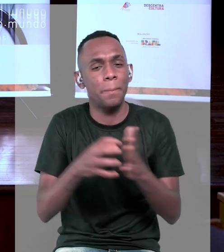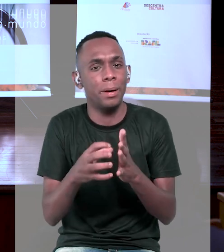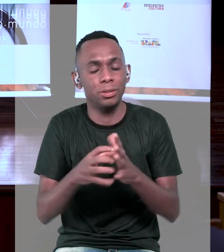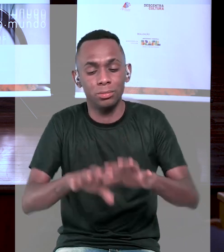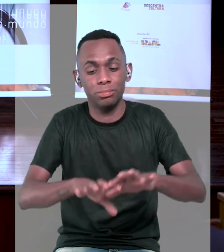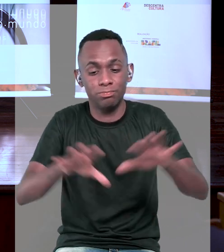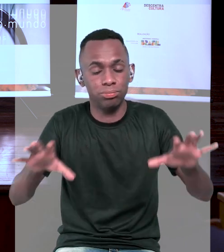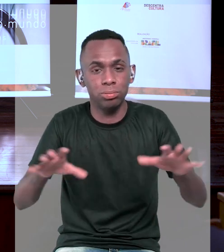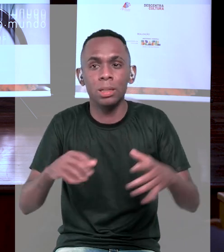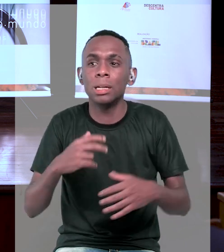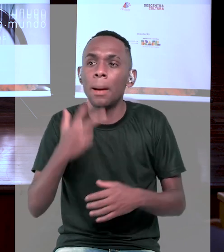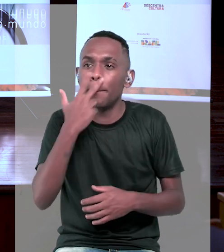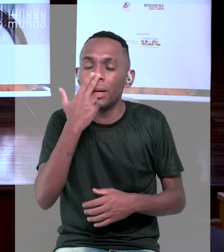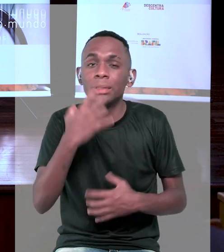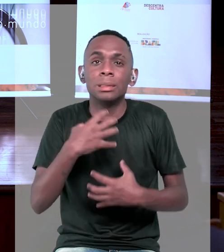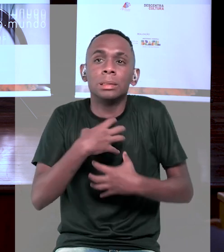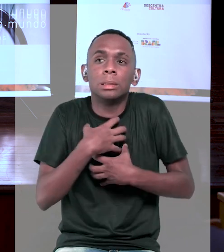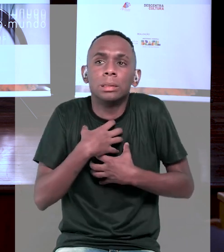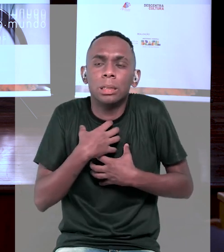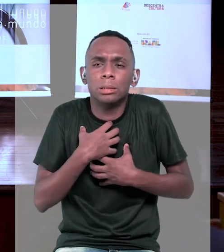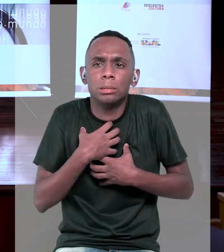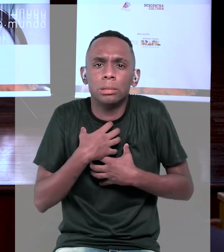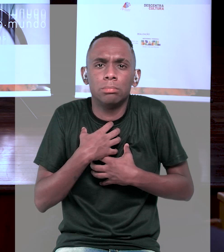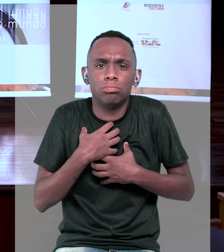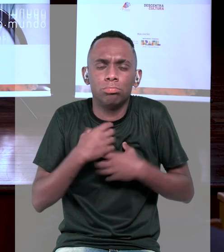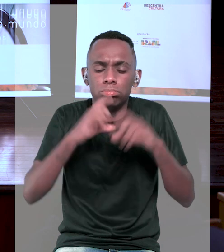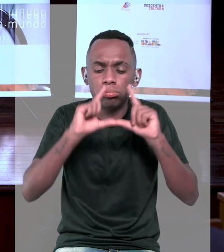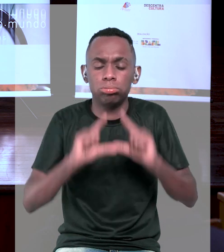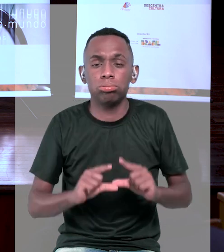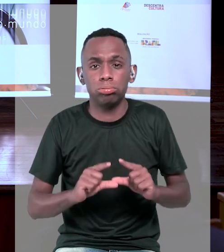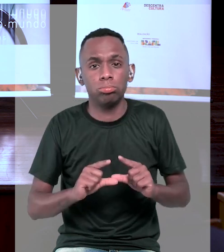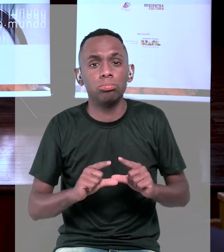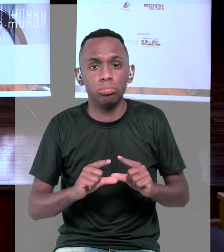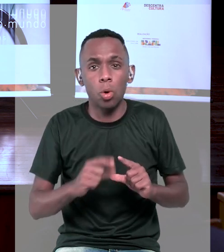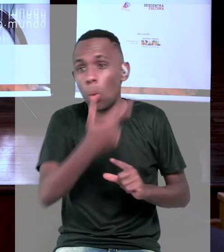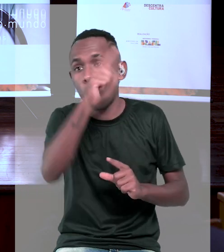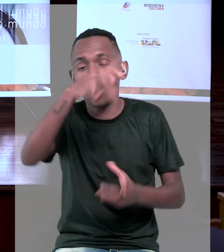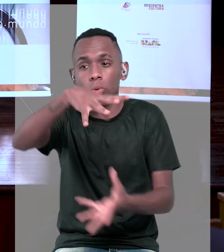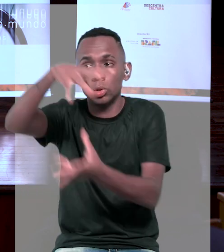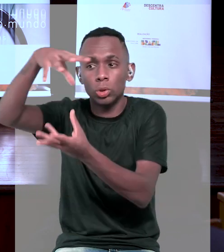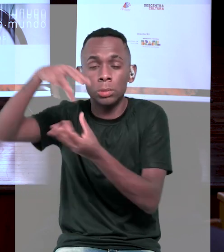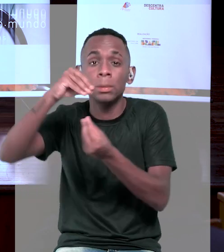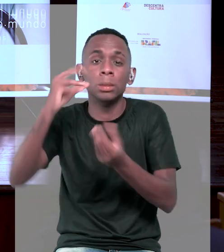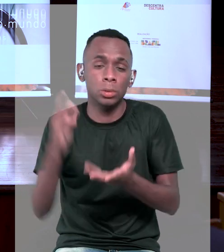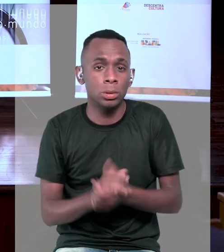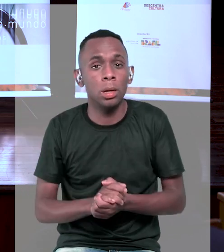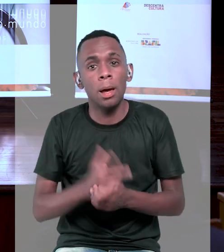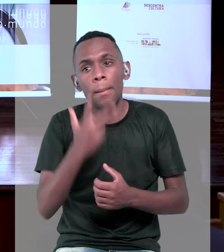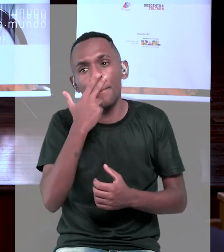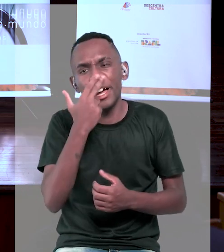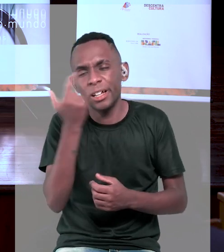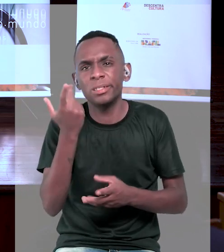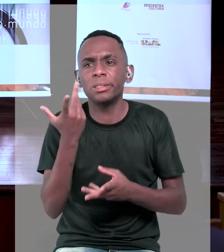Sente-se diminuído pelo acordo entre os espíritos. Ao contrário, parece-lhe que ganha